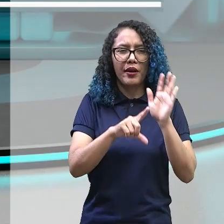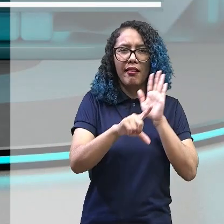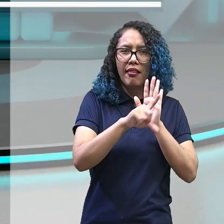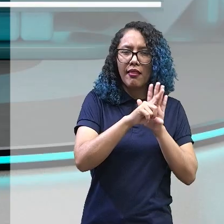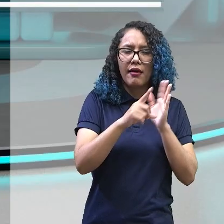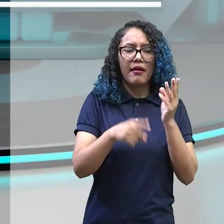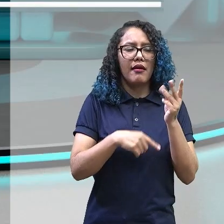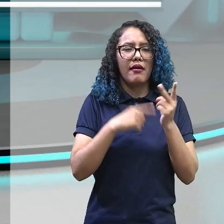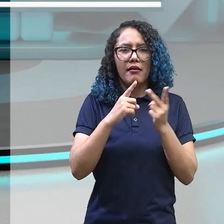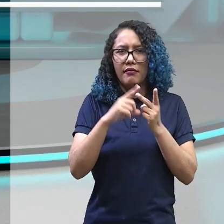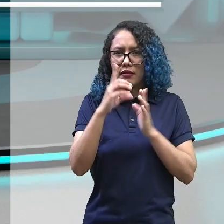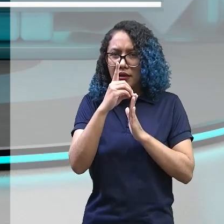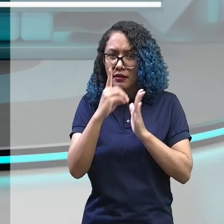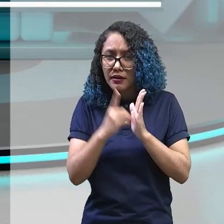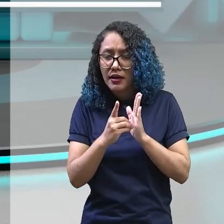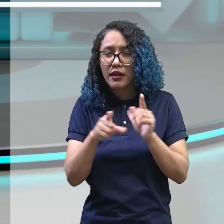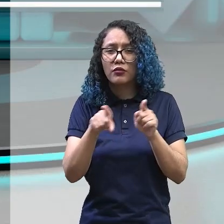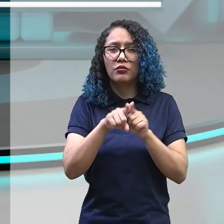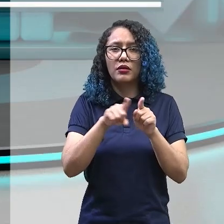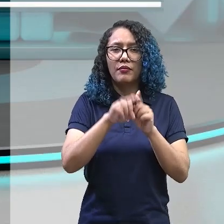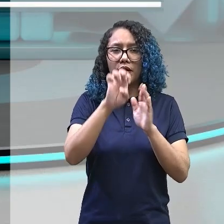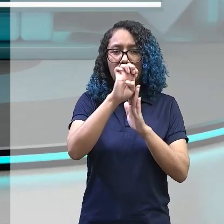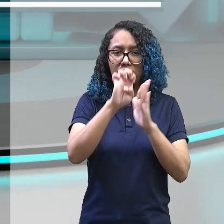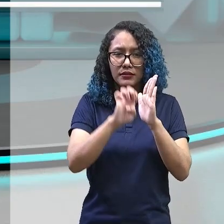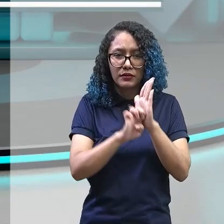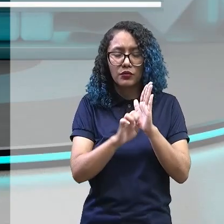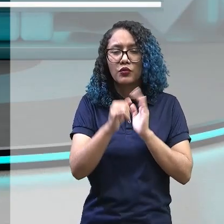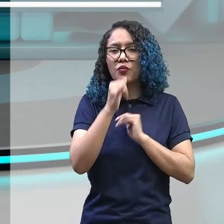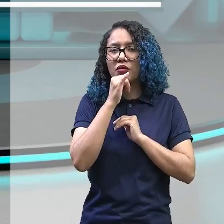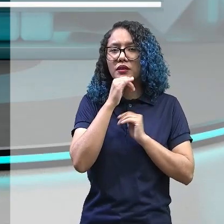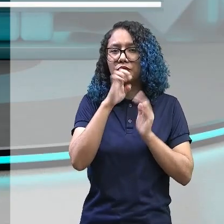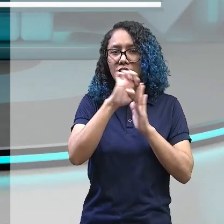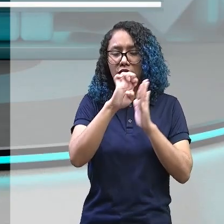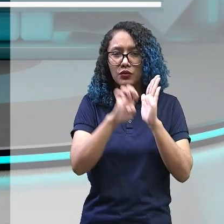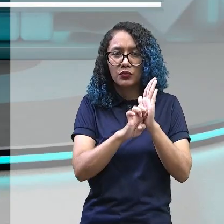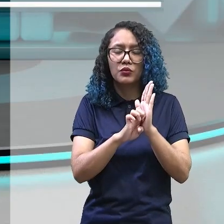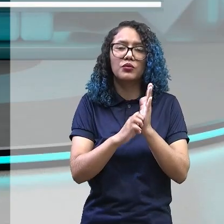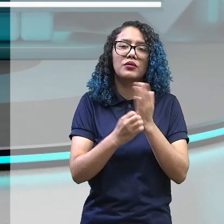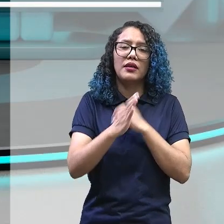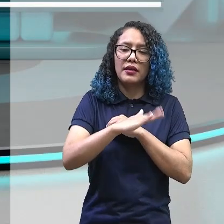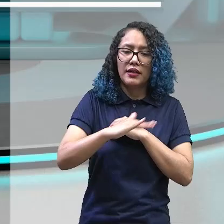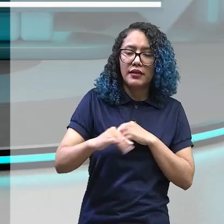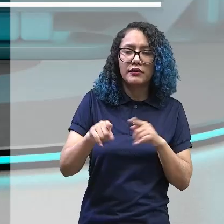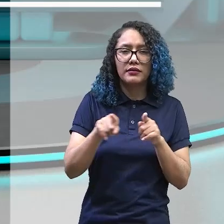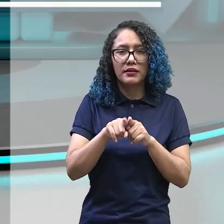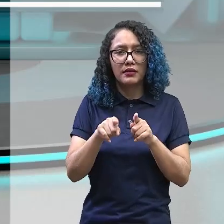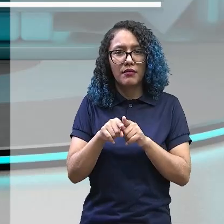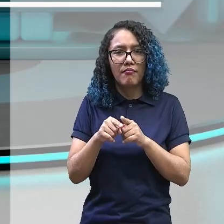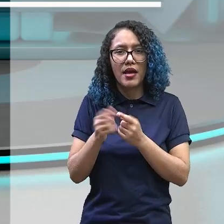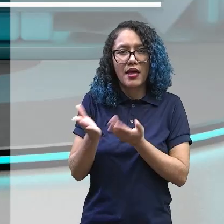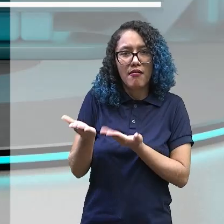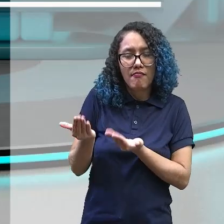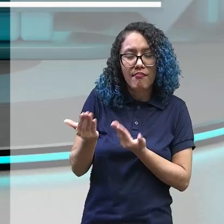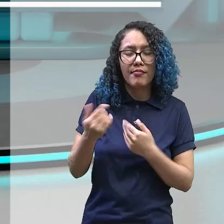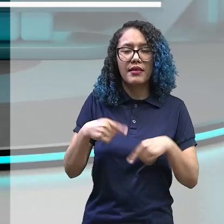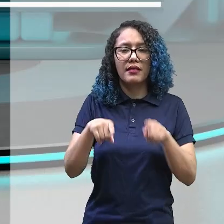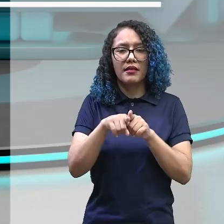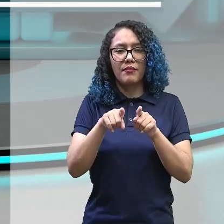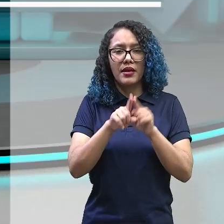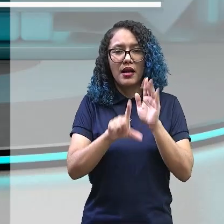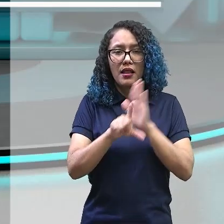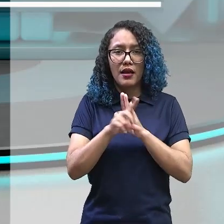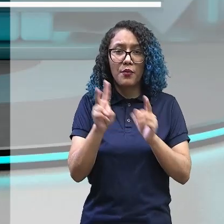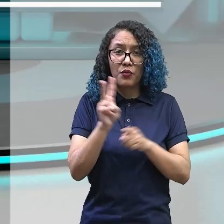né? Dos estatutos, como, por exemplo, o Estatuto da Criança e do Adolescente, a Lei de Proteção